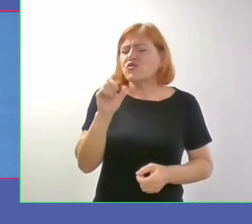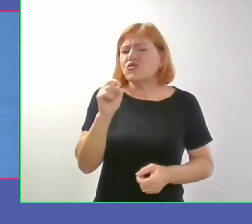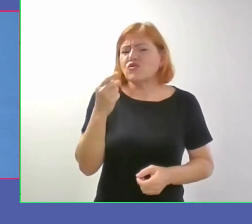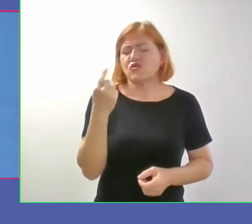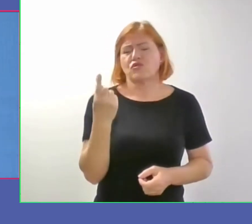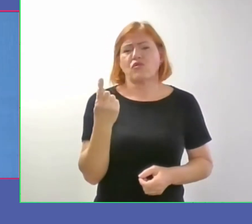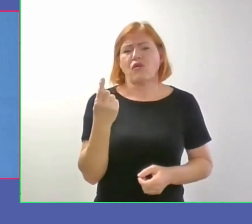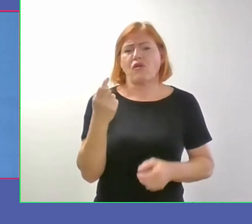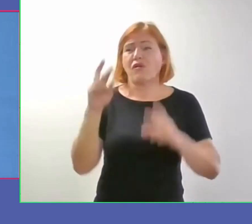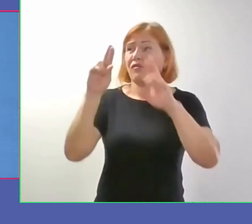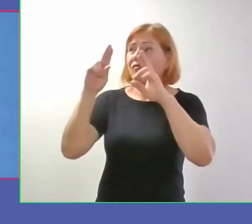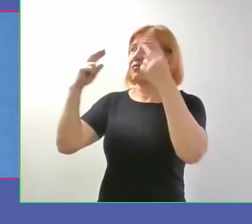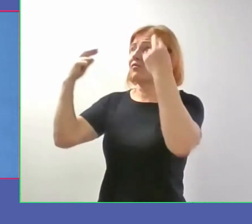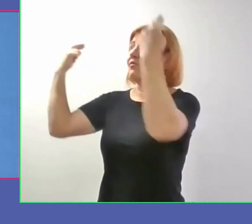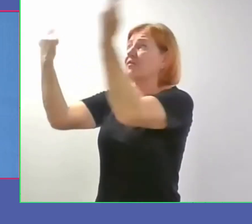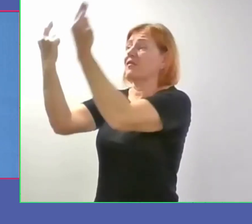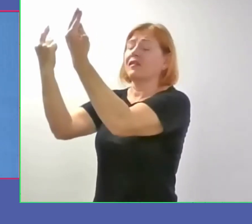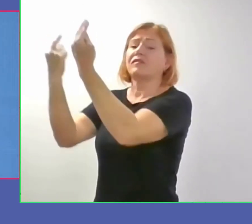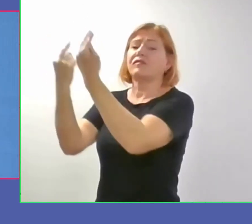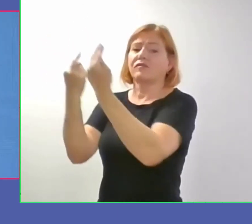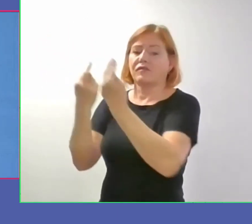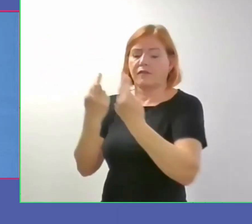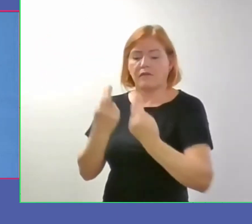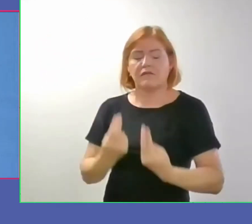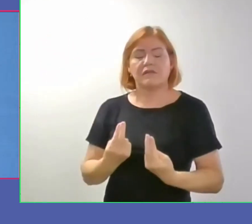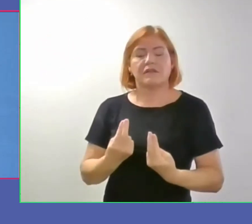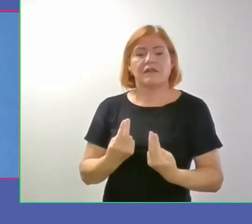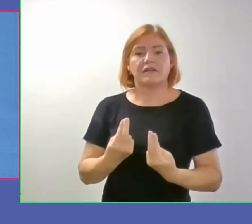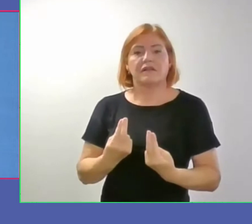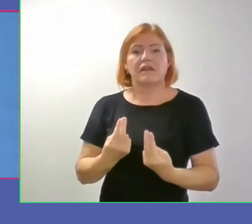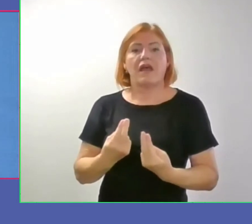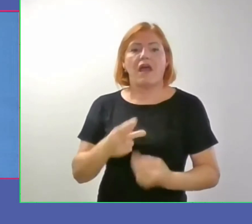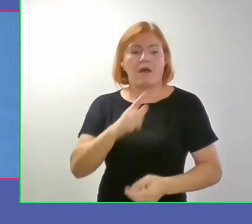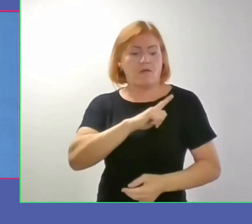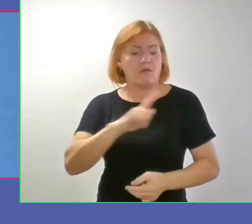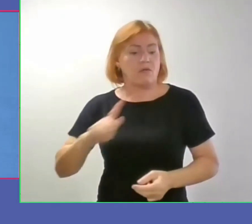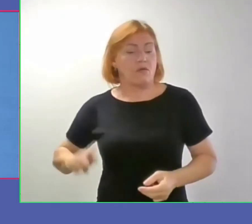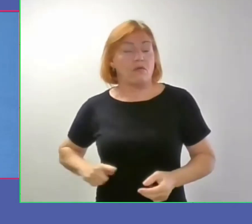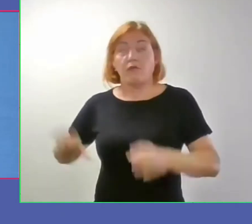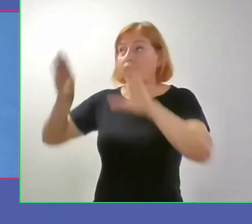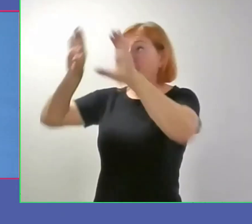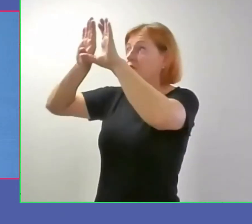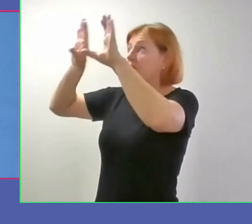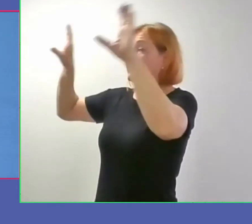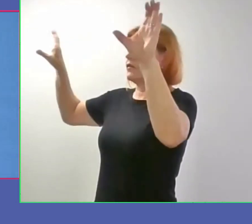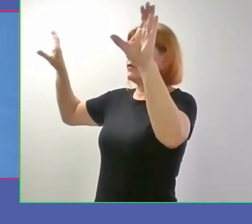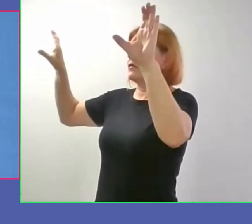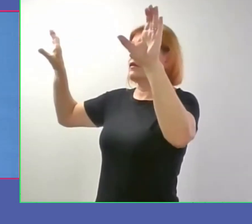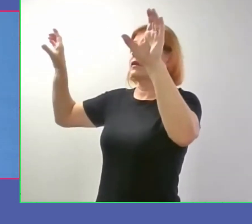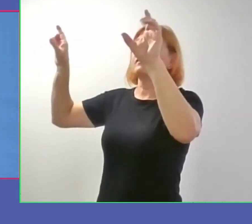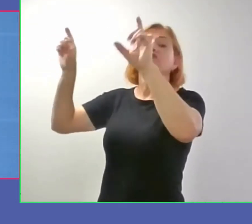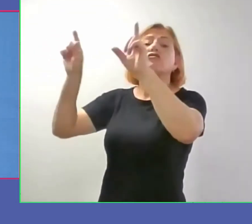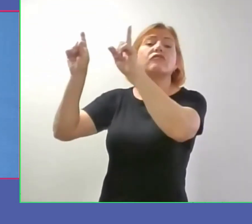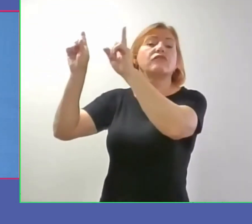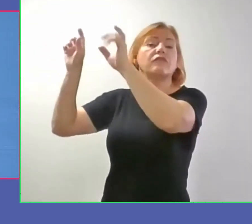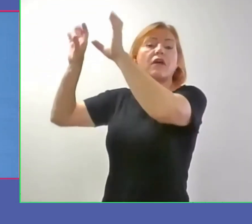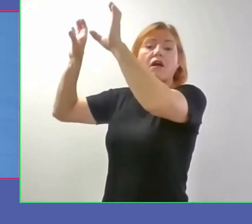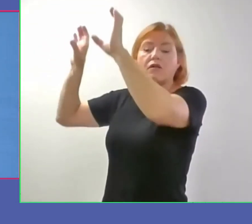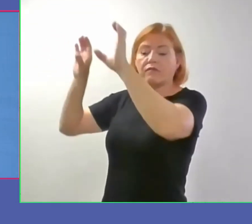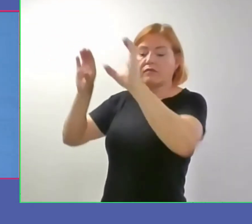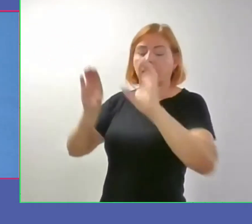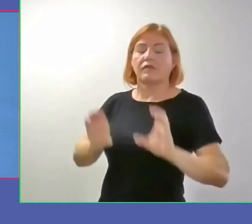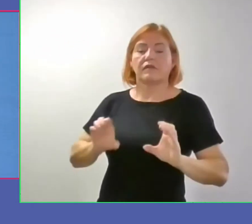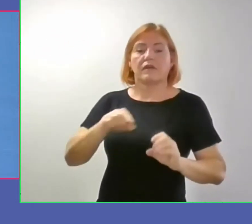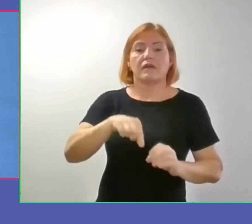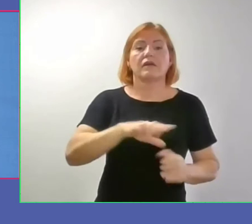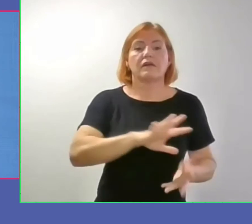aqui na terra, introduzir o governo celestial aqui dentre os homens. E o reino dos céus, irmãos, é introduzido